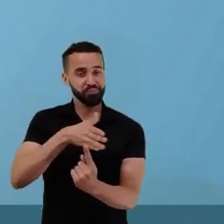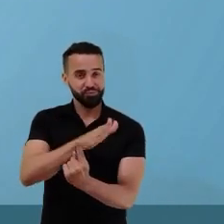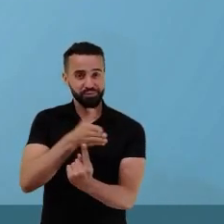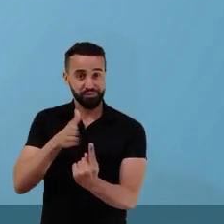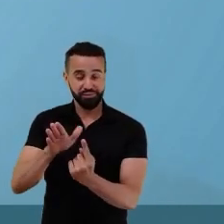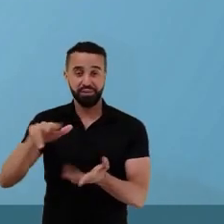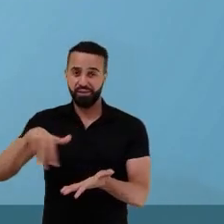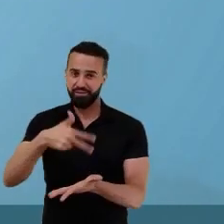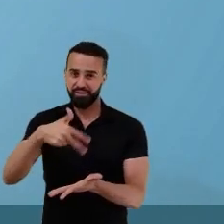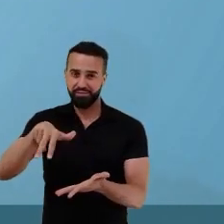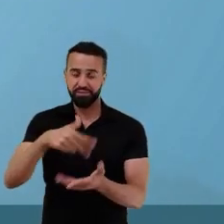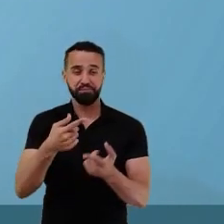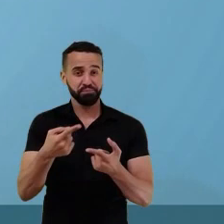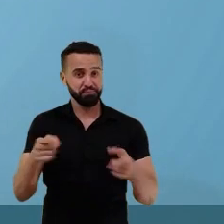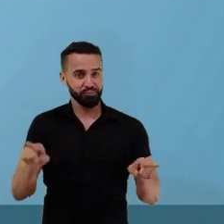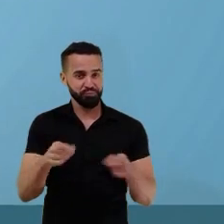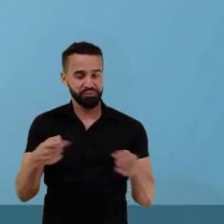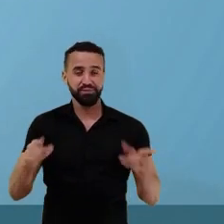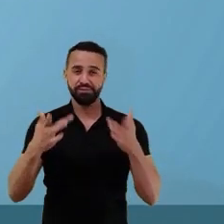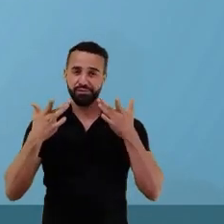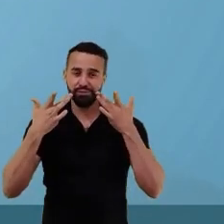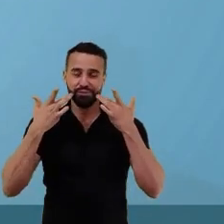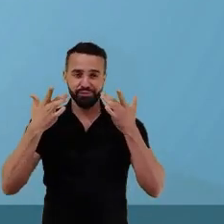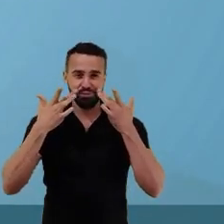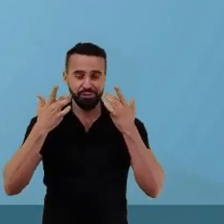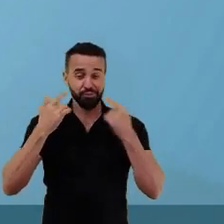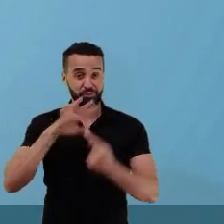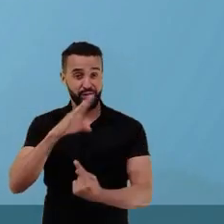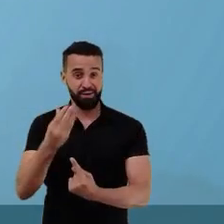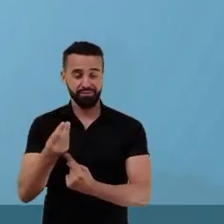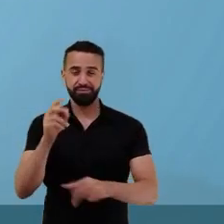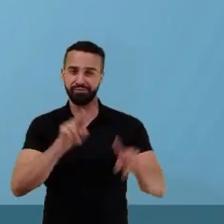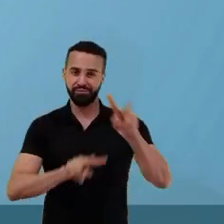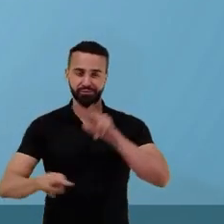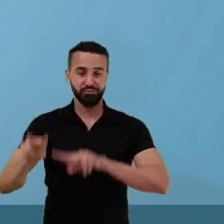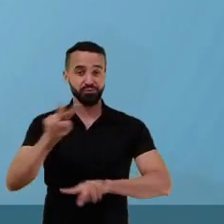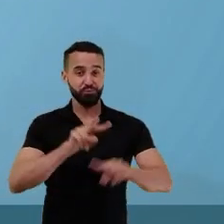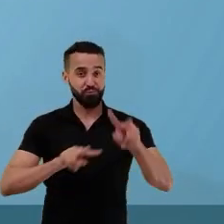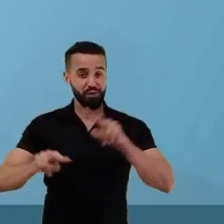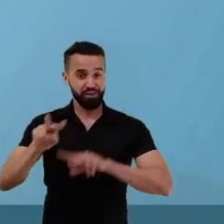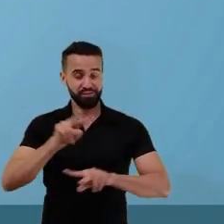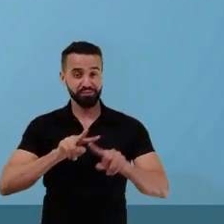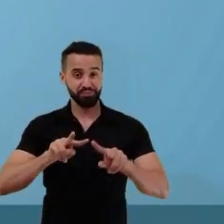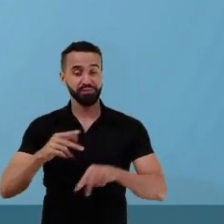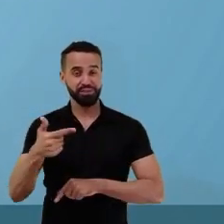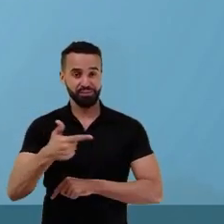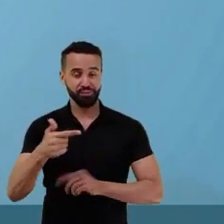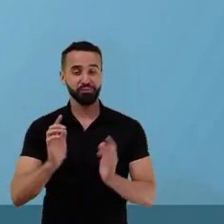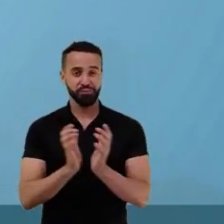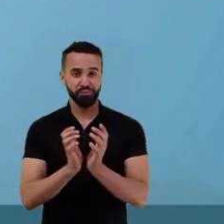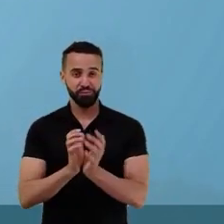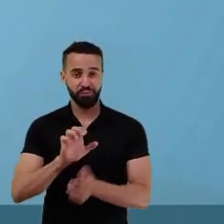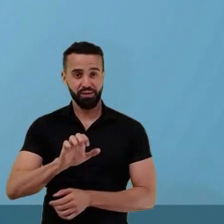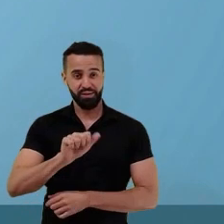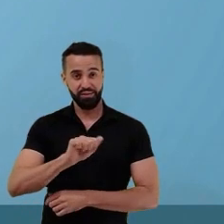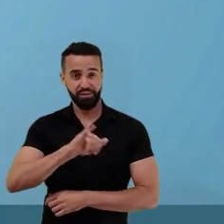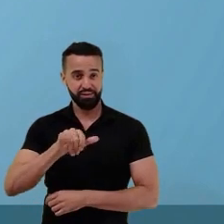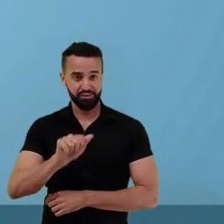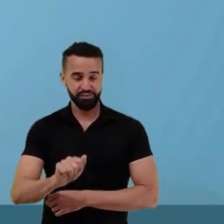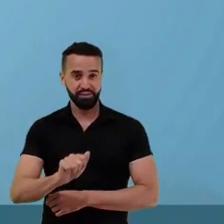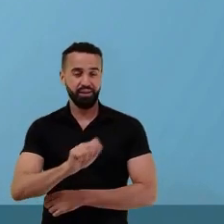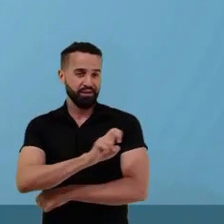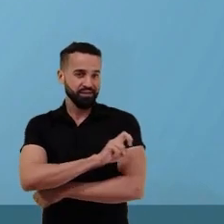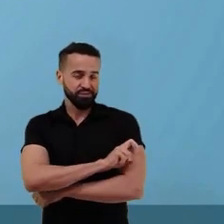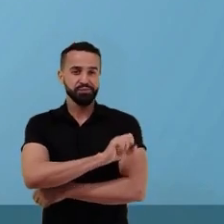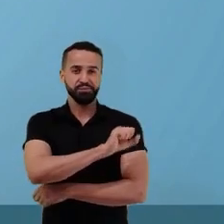modalidades Dança, Música, Teatro e Artes Visuais, com o segundo segmento da EAJA, de